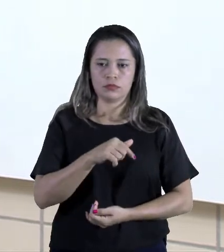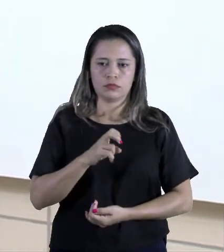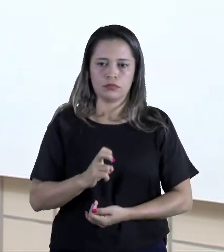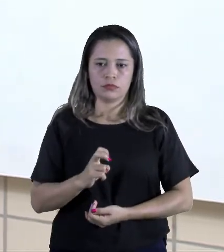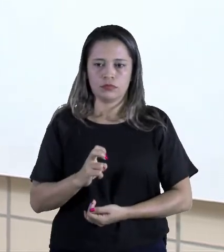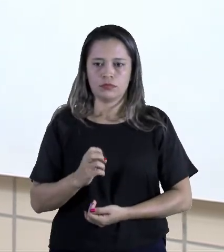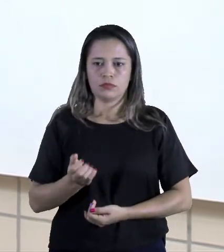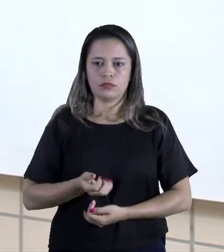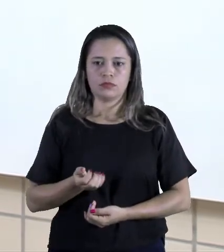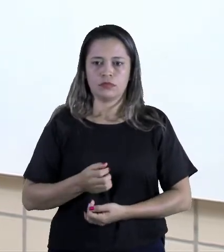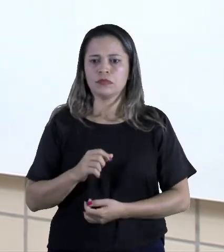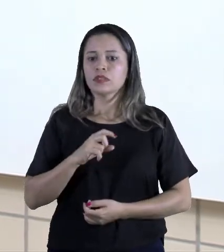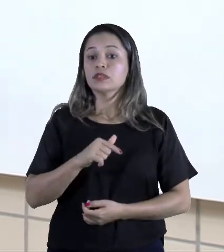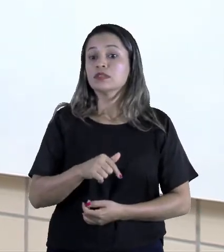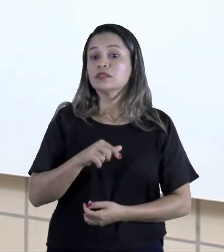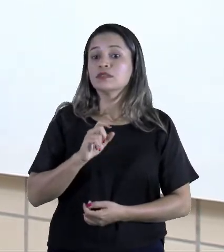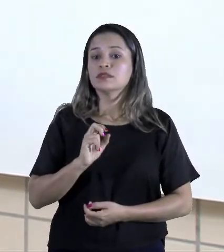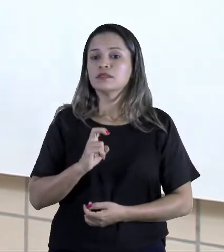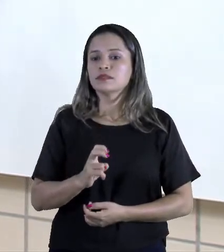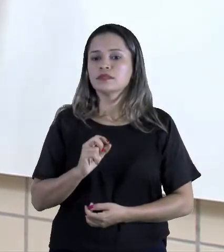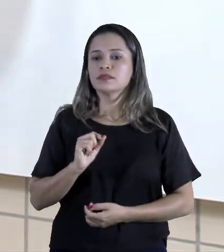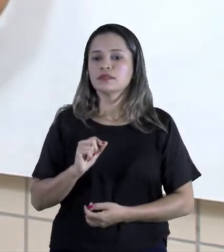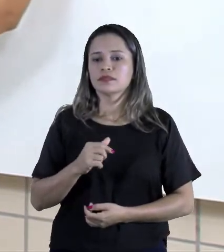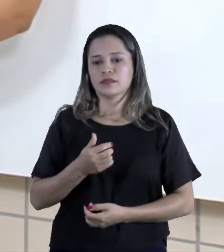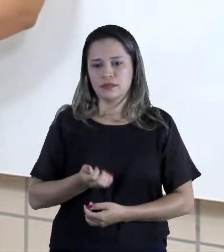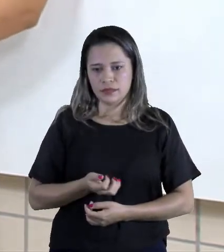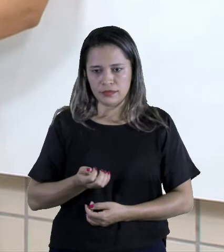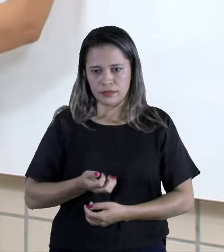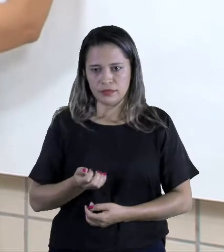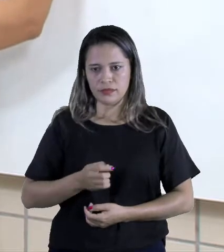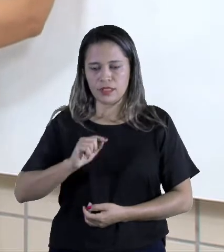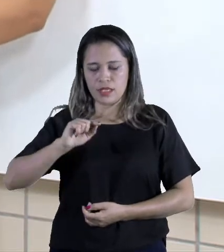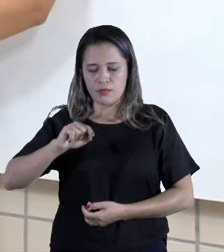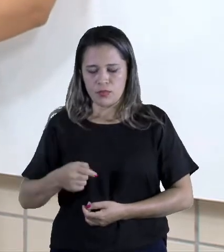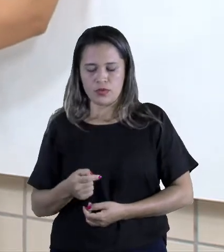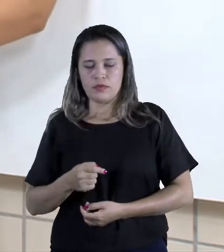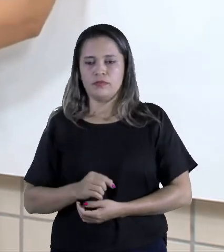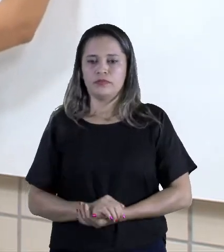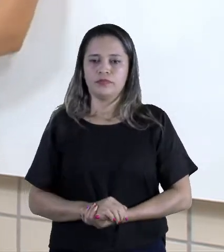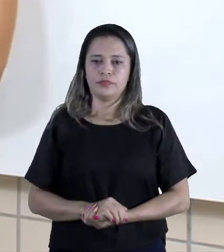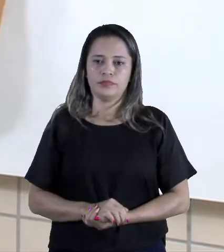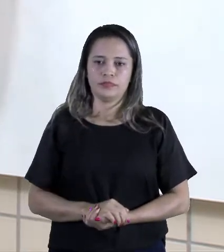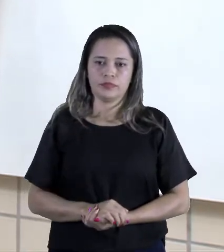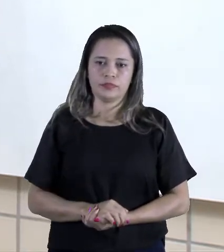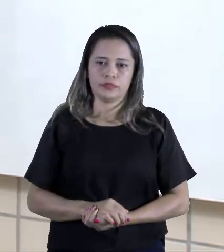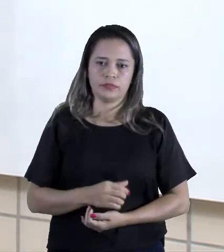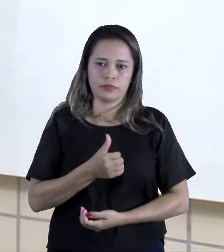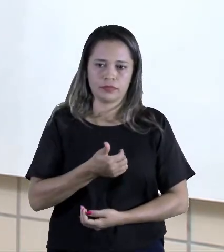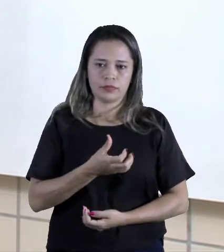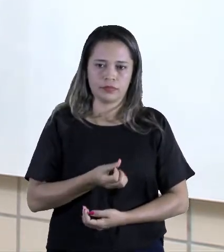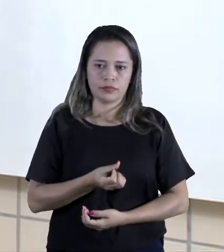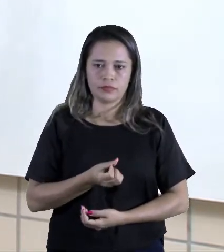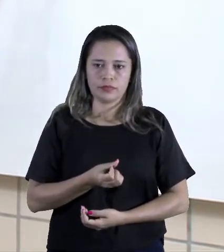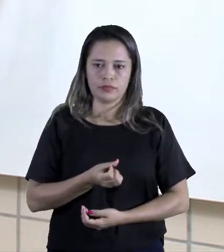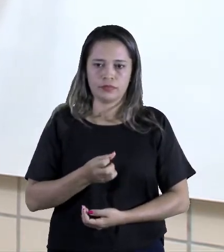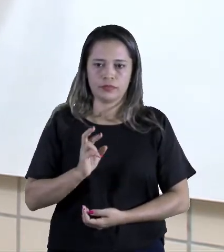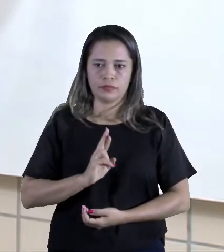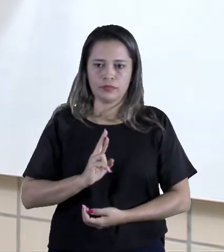75. 75 o quê? Centavos, vem depois da vírgula. Então, eu tenho aqui, ó,